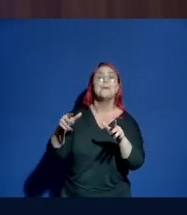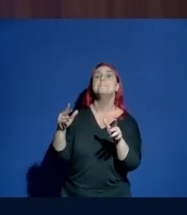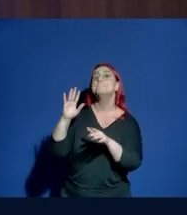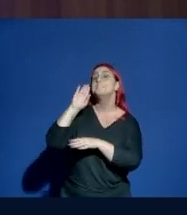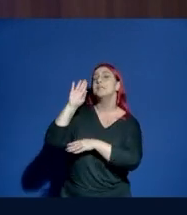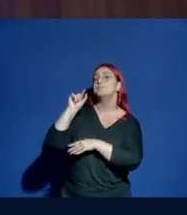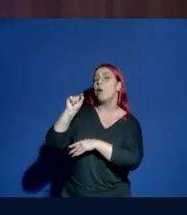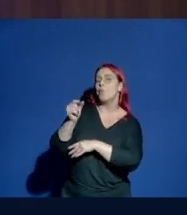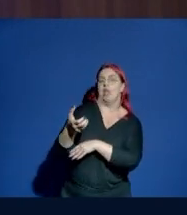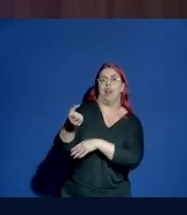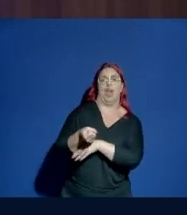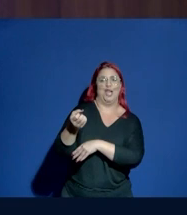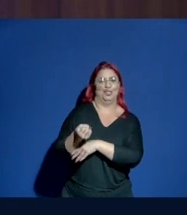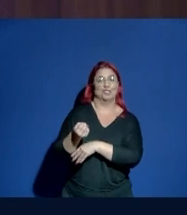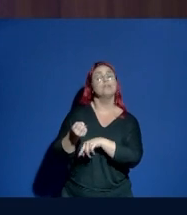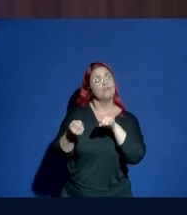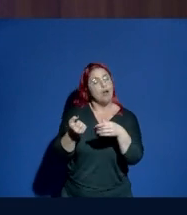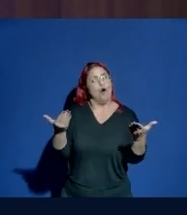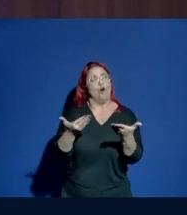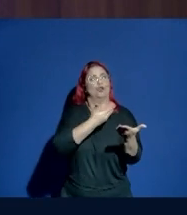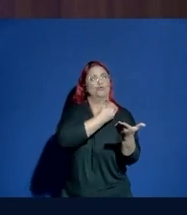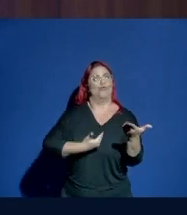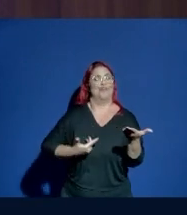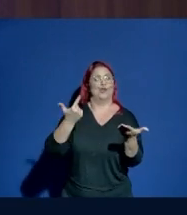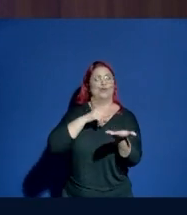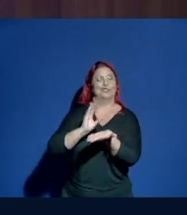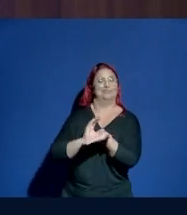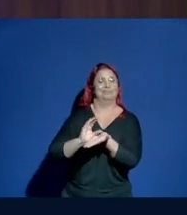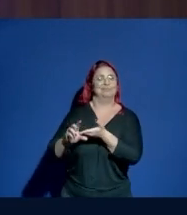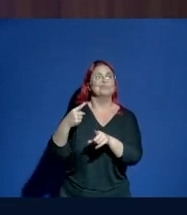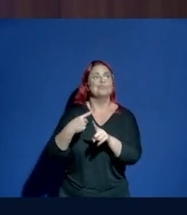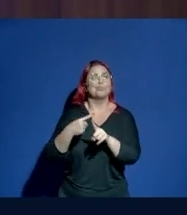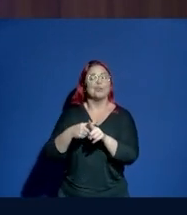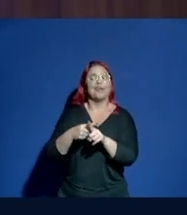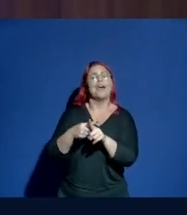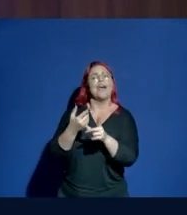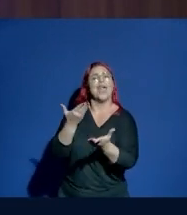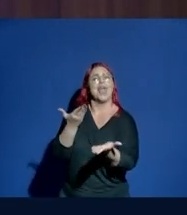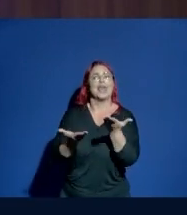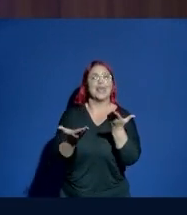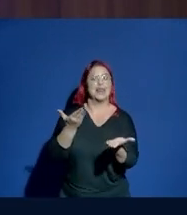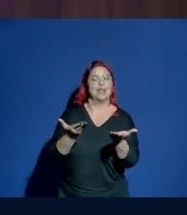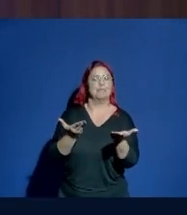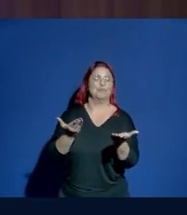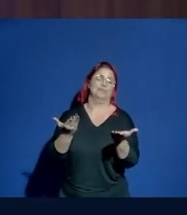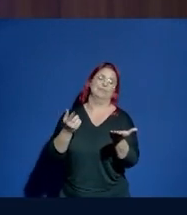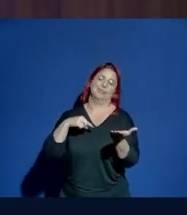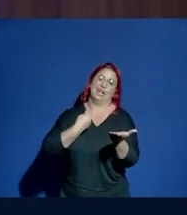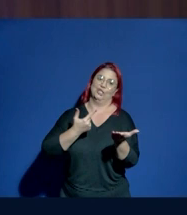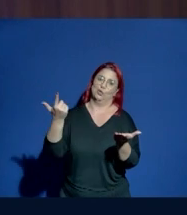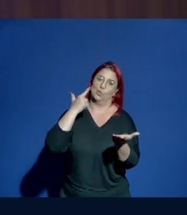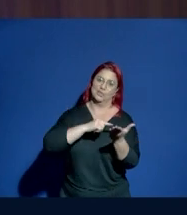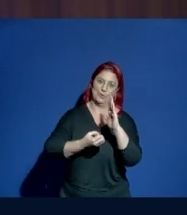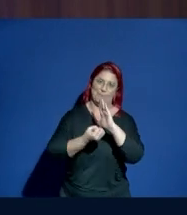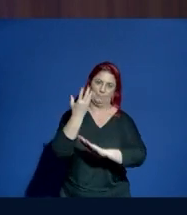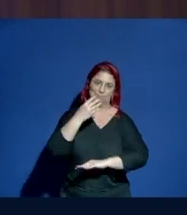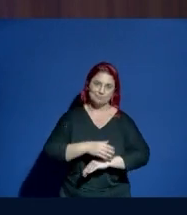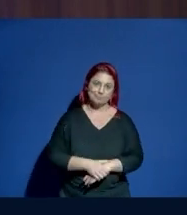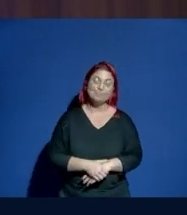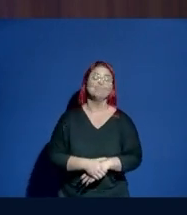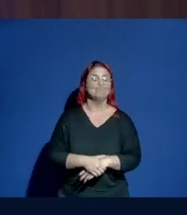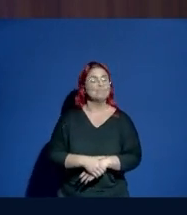é um investimento que hoje o estado consegue fazer pelo equilíbrio fiscal que nós conseguimos construir eu diria